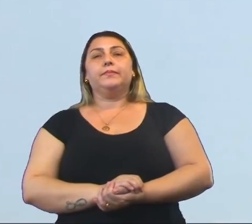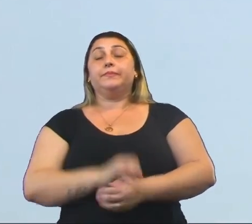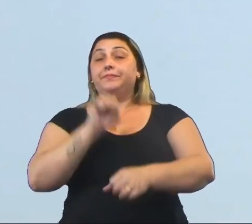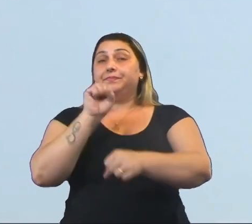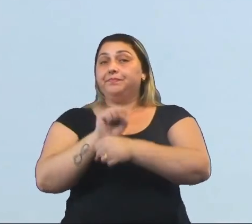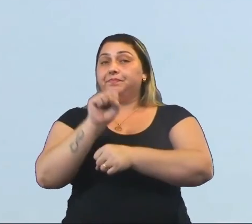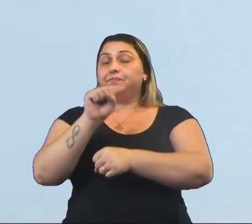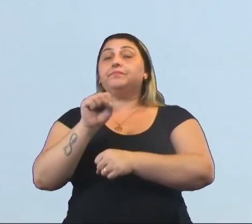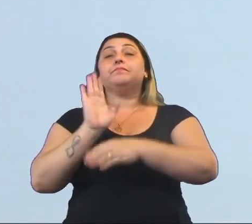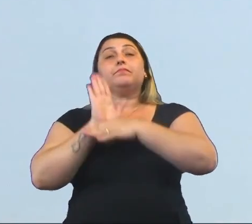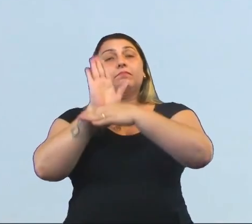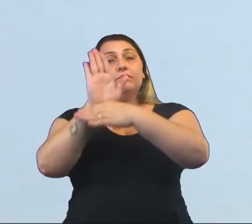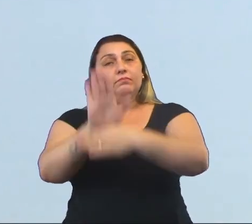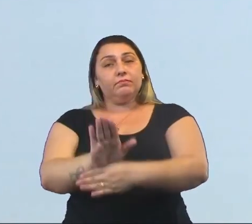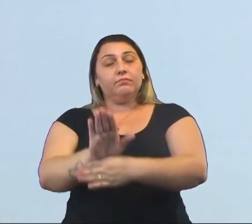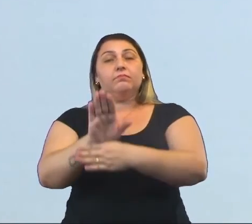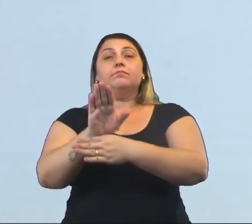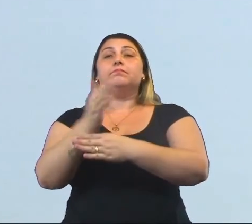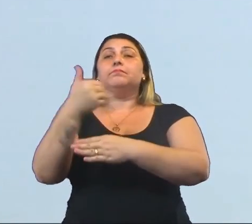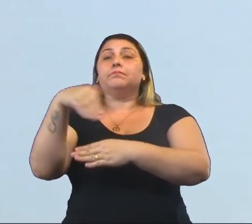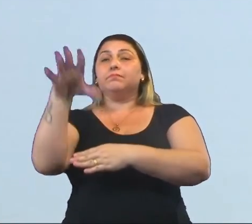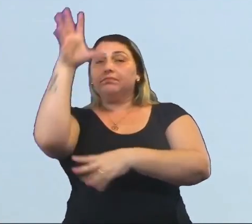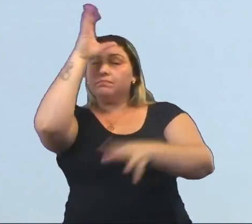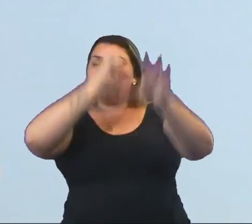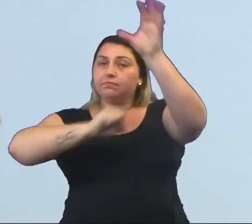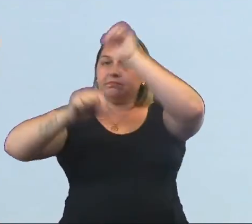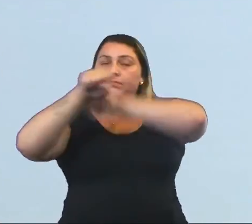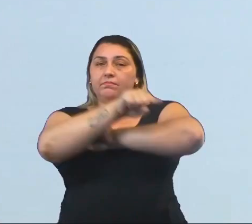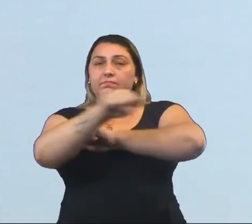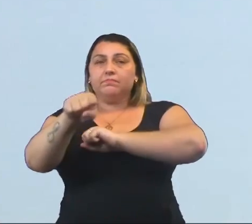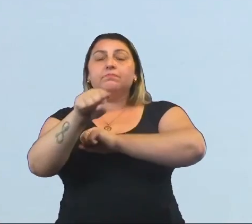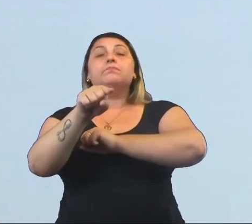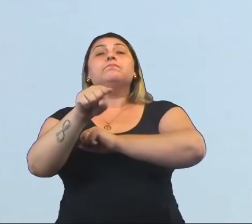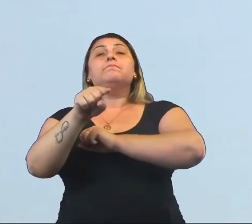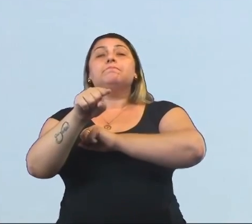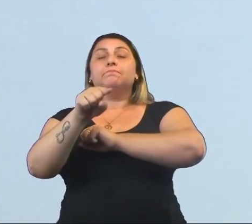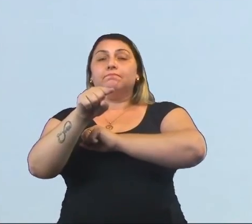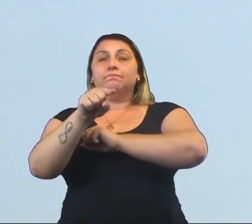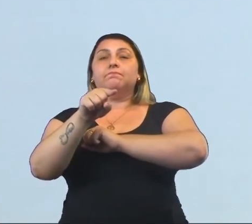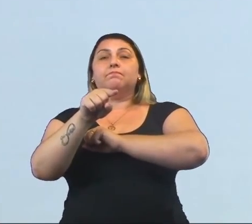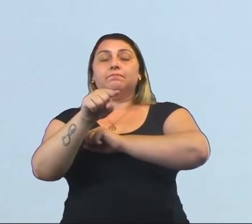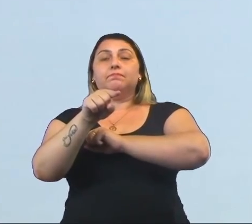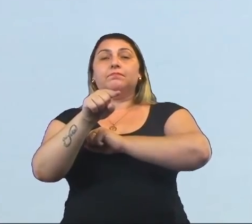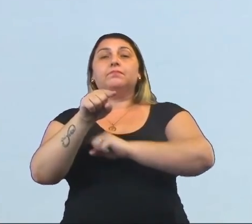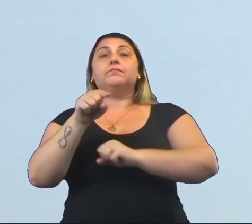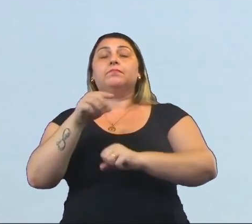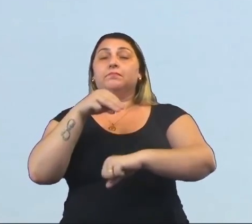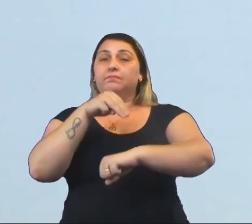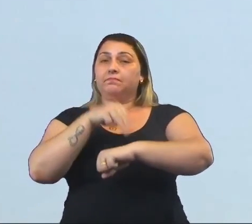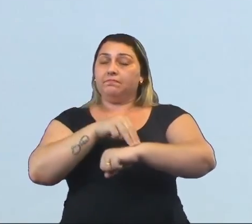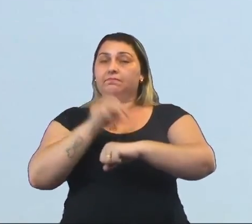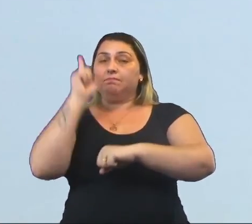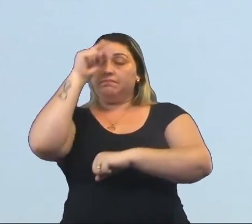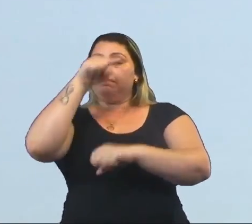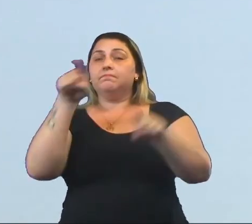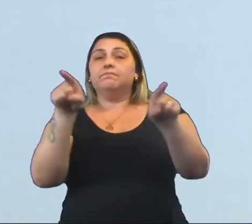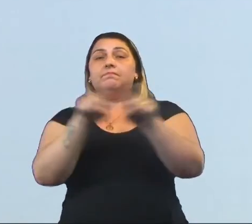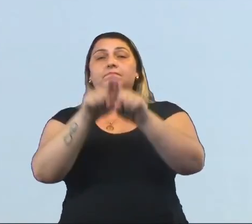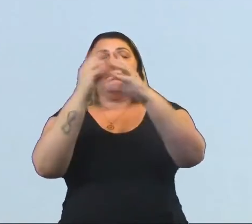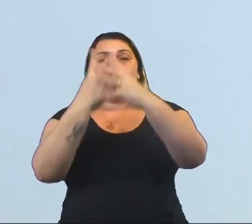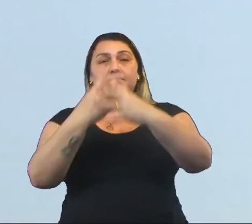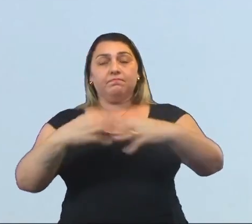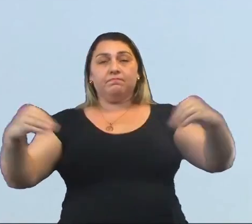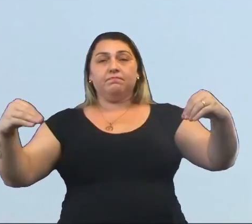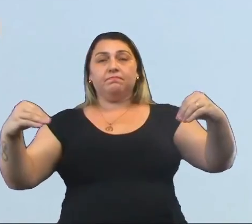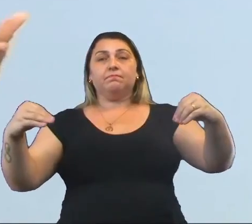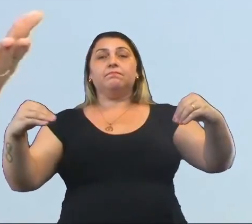Espero que eu tenha contribuído para mais um aprendizado. Fiquem firmes, tá? Que esse momento difícil também vai passar e